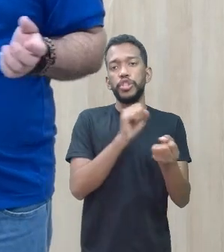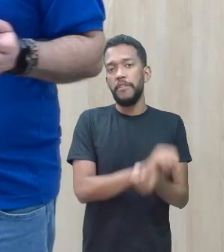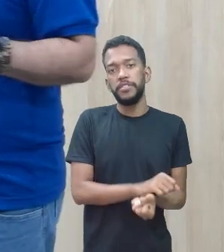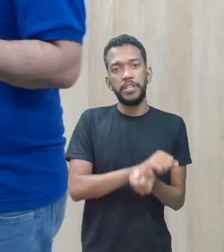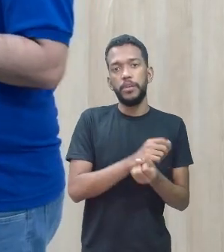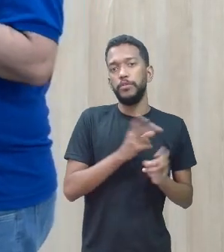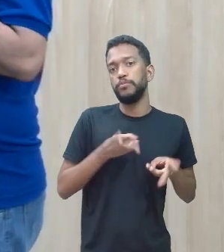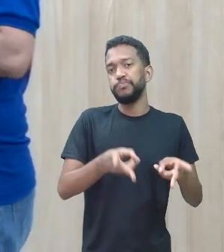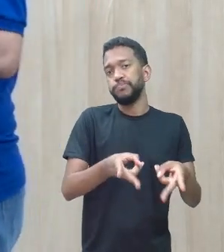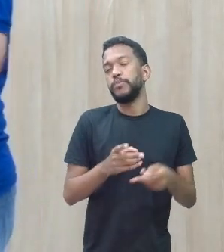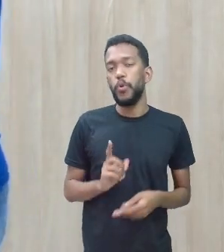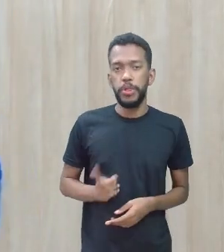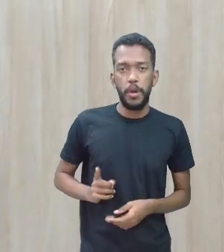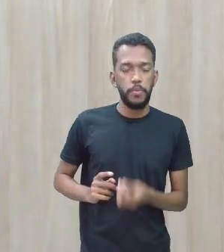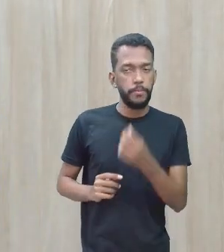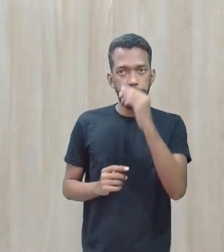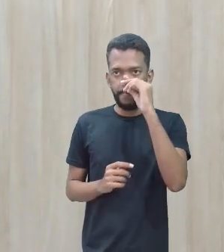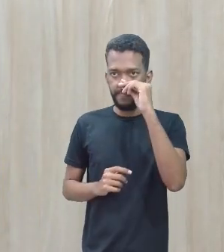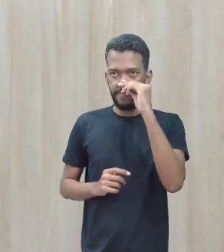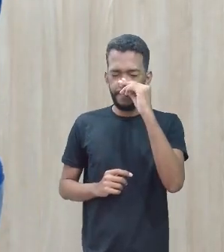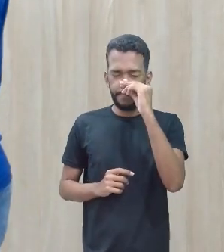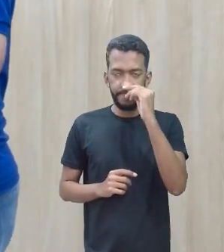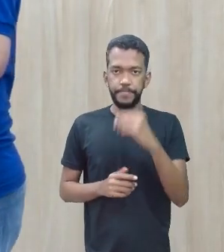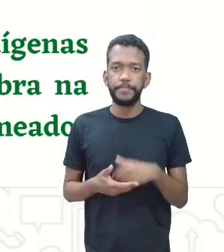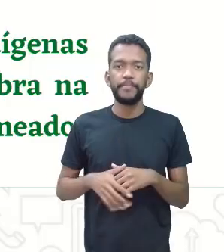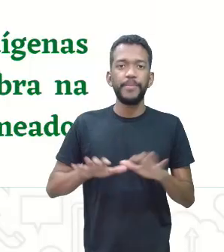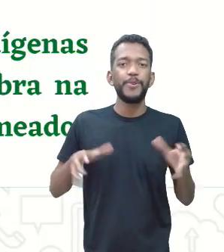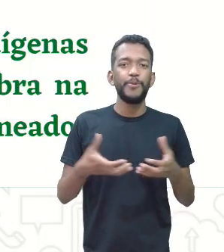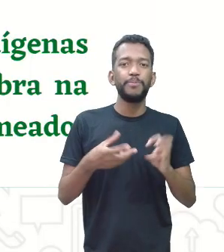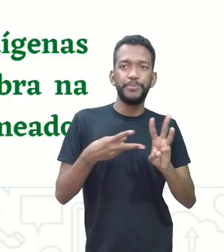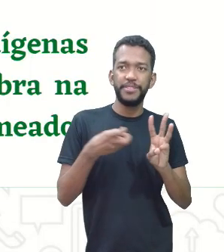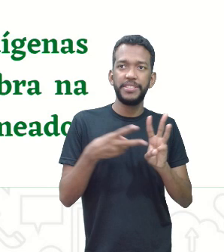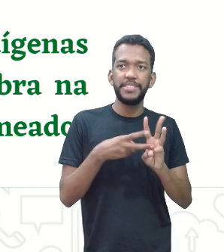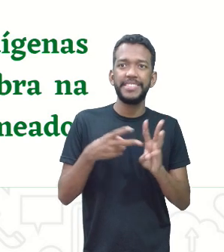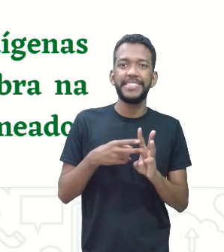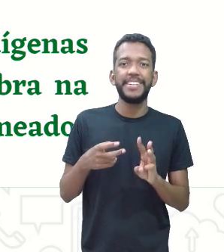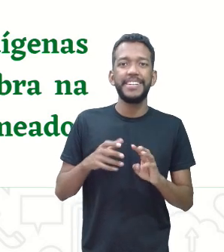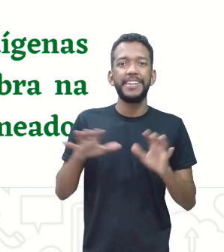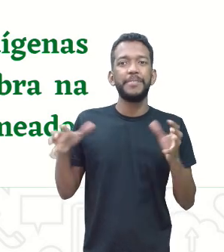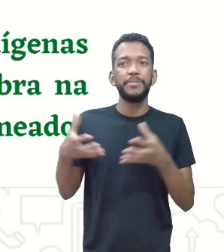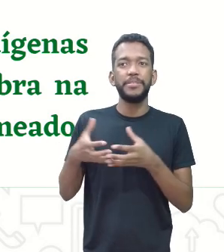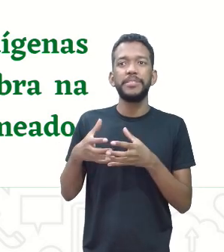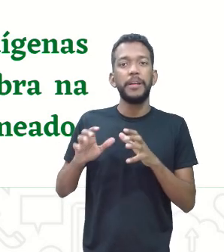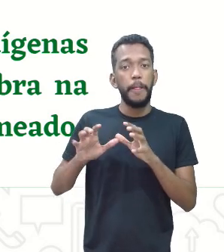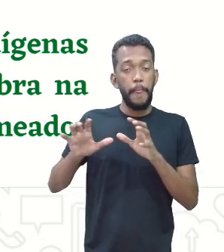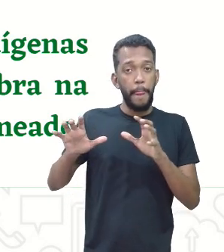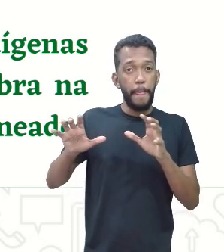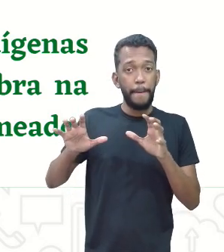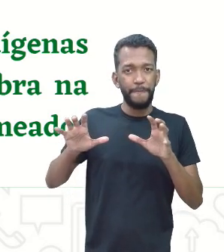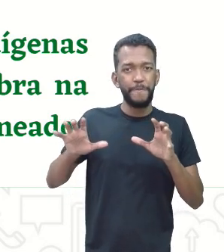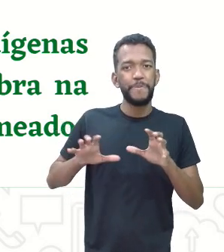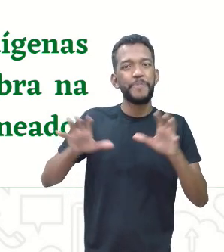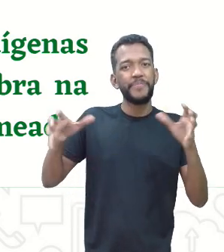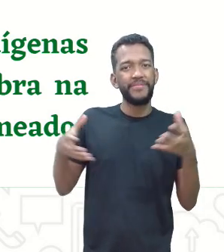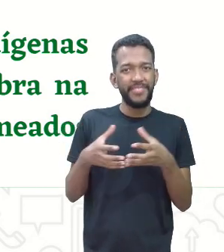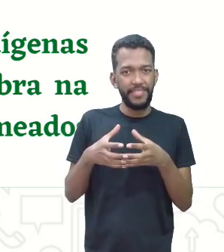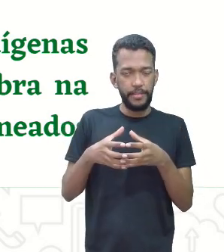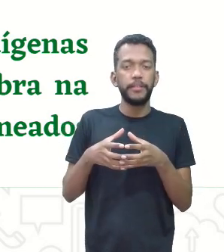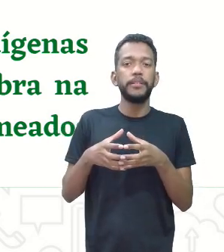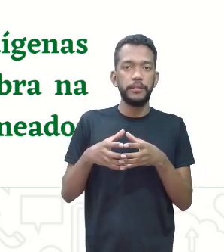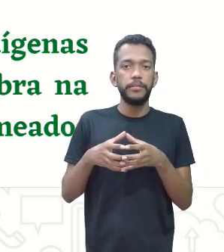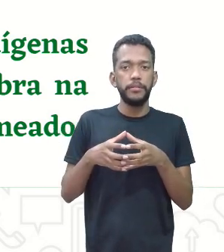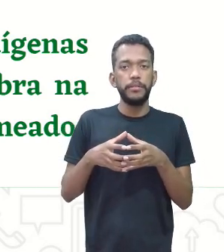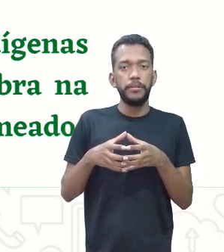escravizados. Os indígenas eles eram conhecidos, né, pelos portugueses como negros da terra. E tem uma